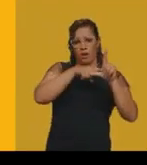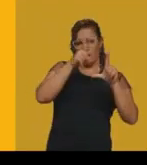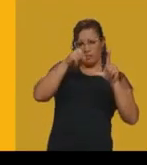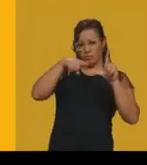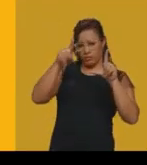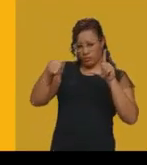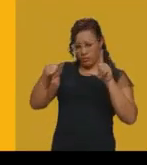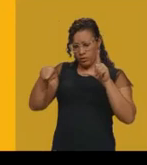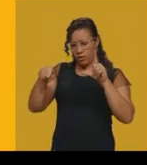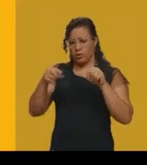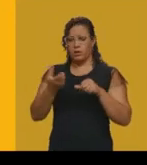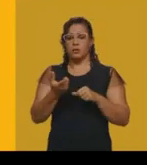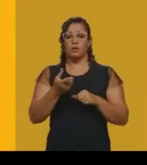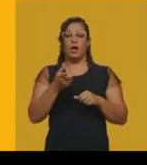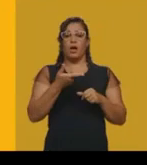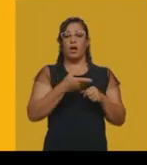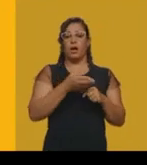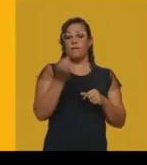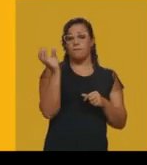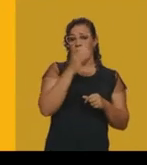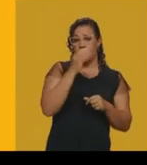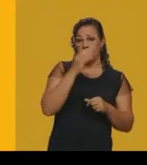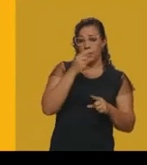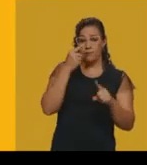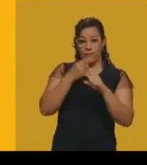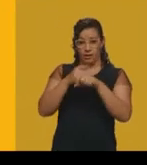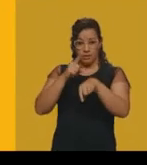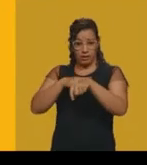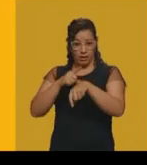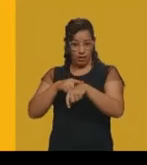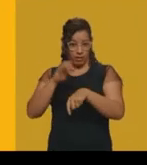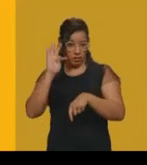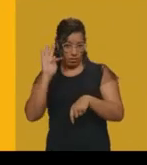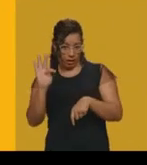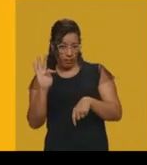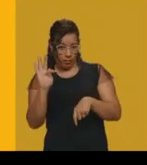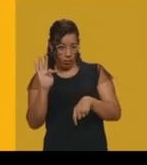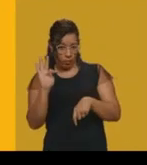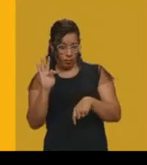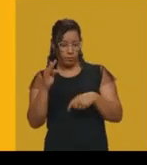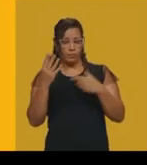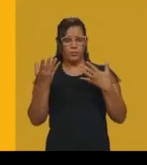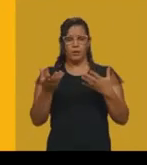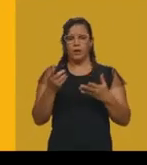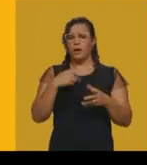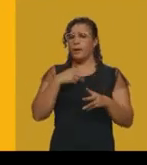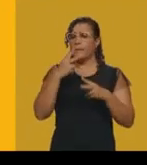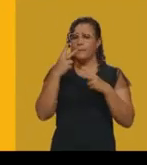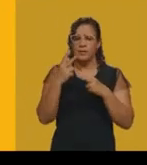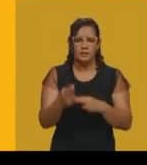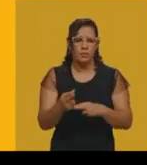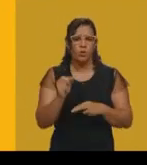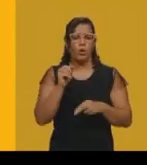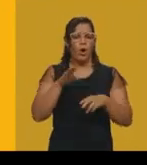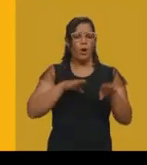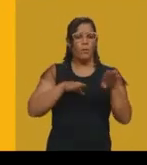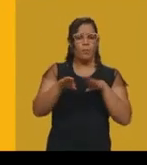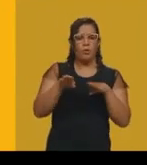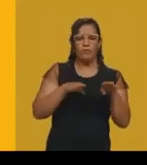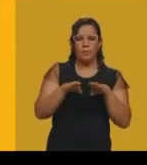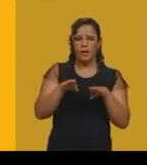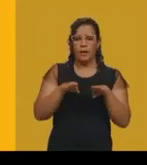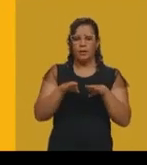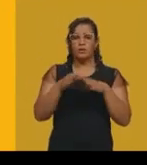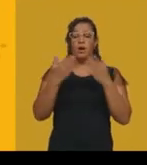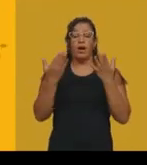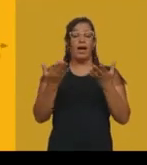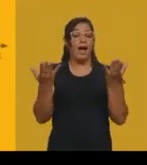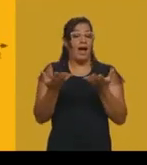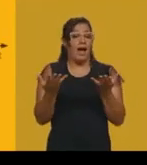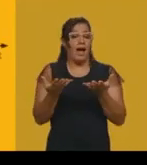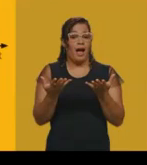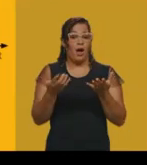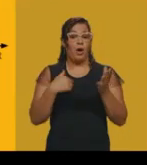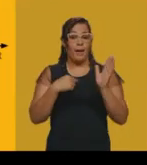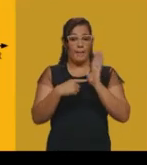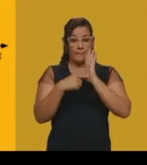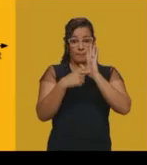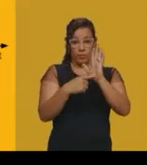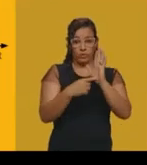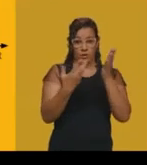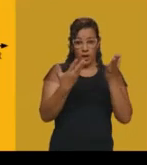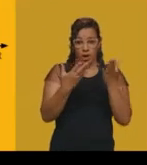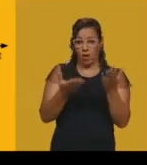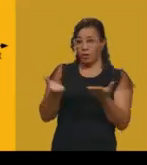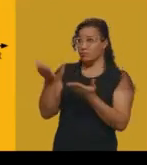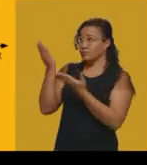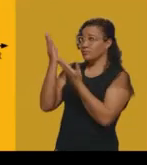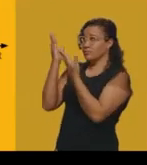velocidade versus tempo representa a distância percorrida. É a mesma coisa do movimento uniforme, tá? Só que agora, a figura que vai